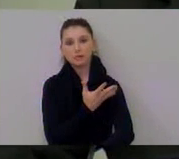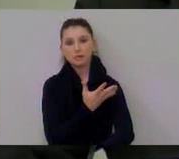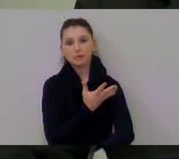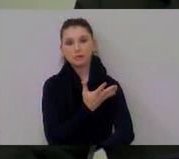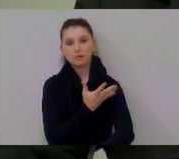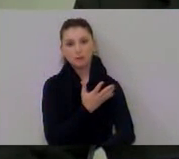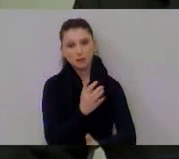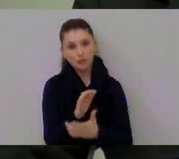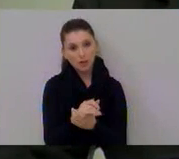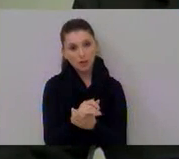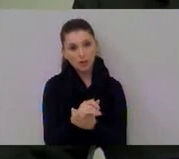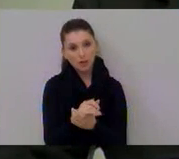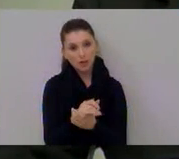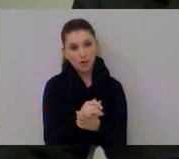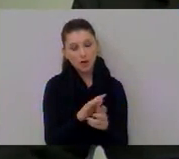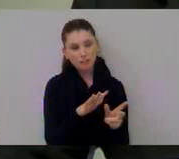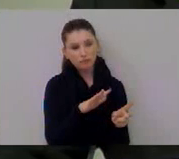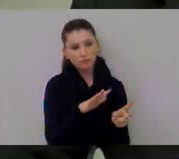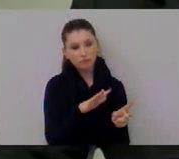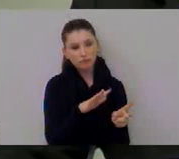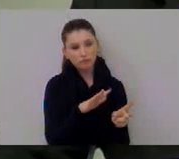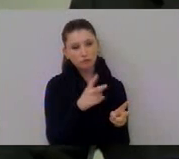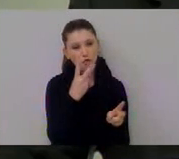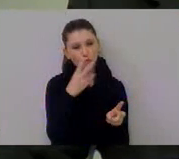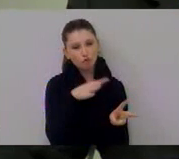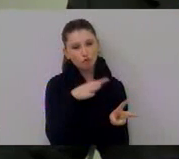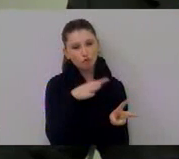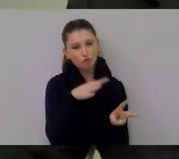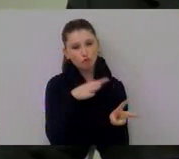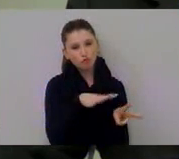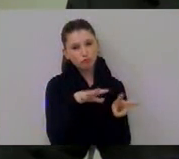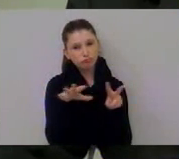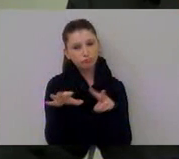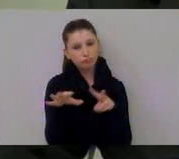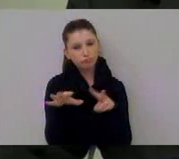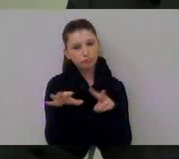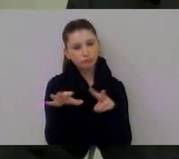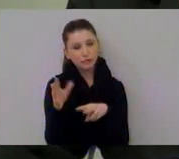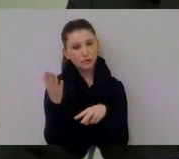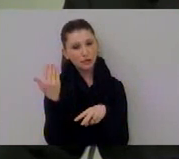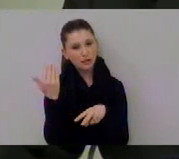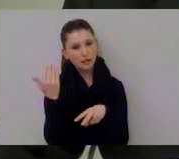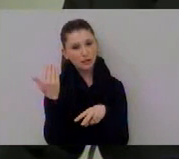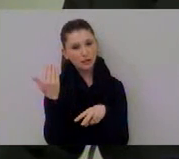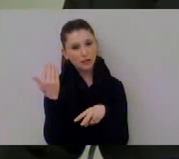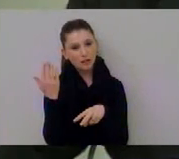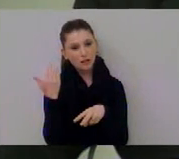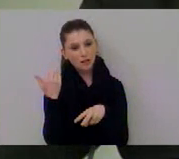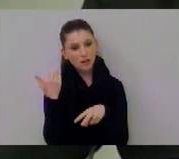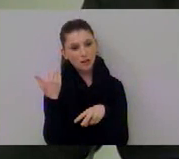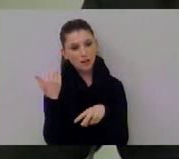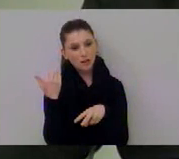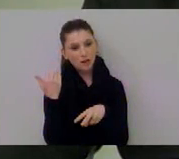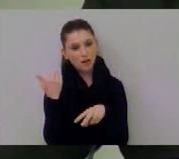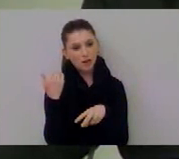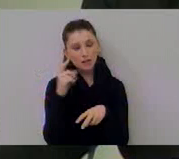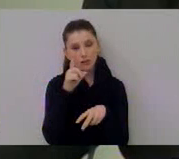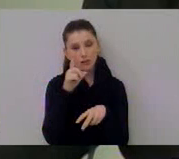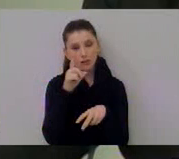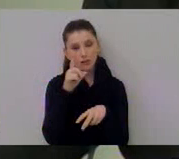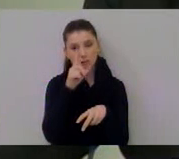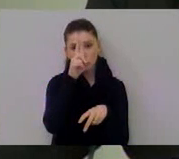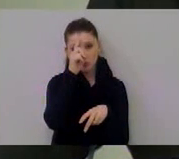2 semanas atrás, que envolveu o nosso hospital São